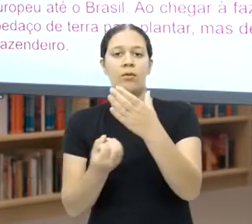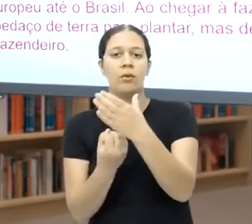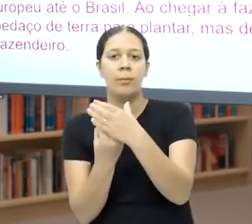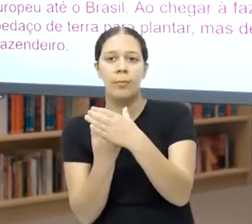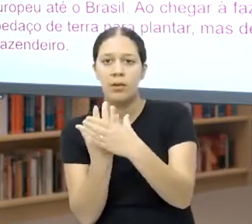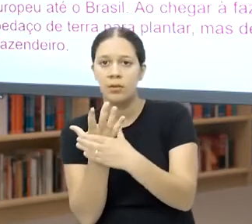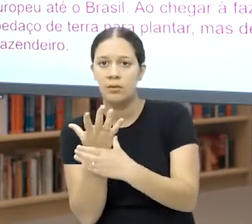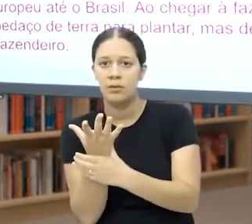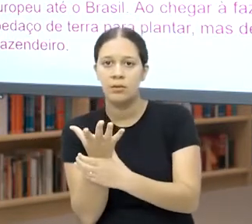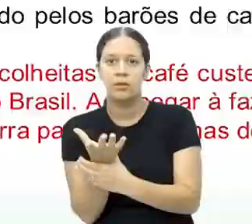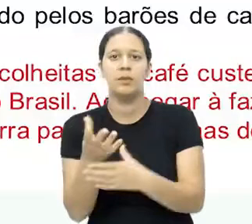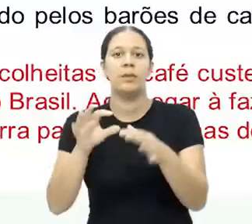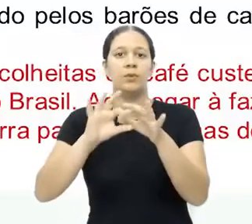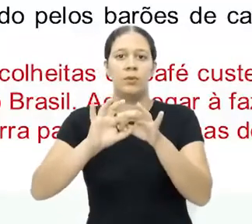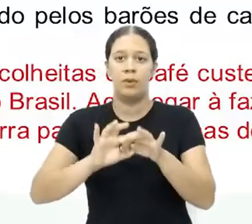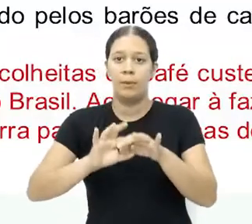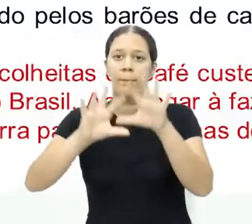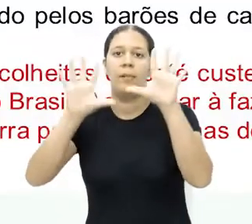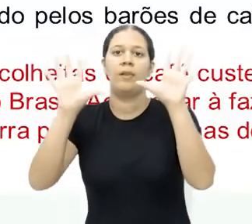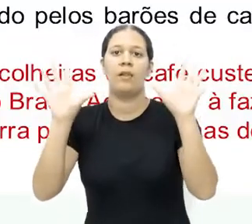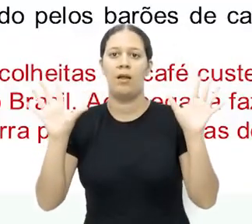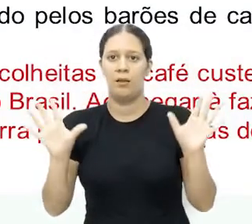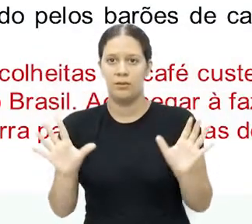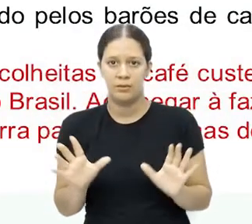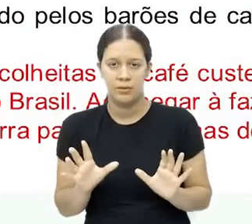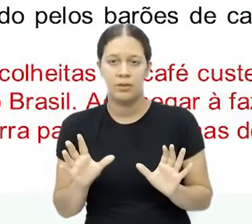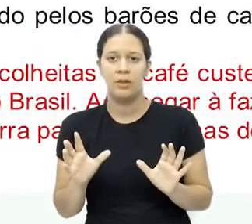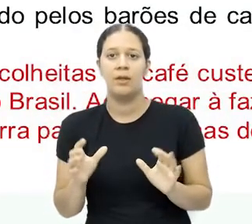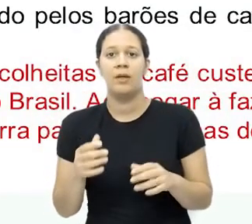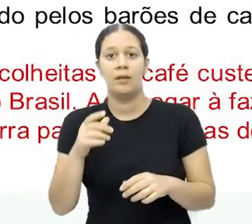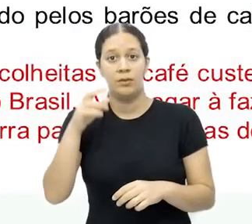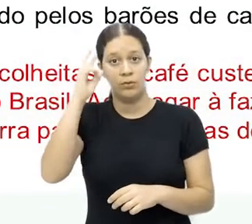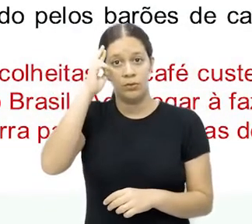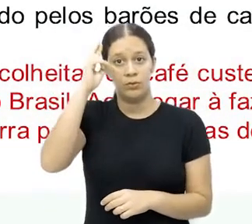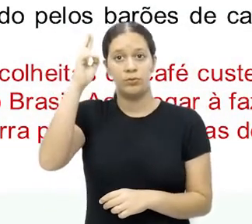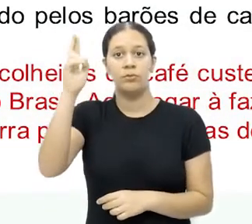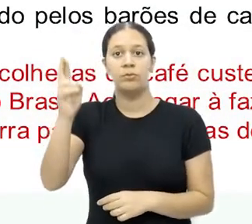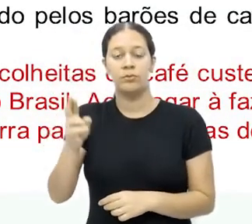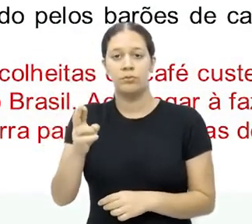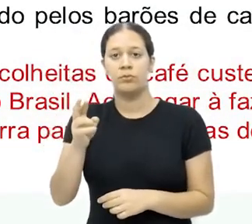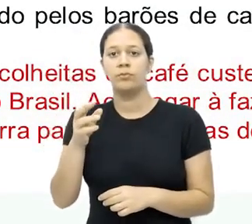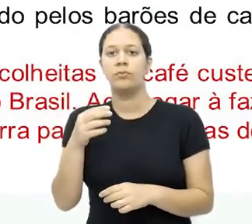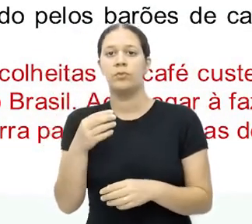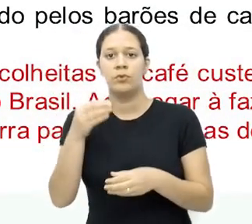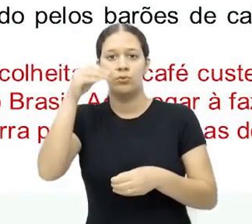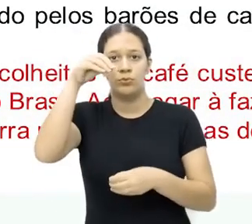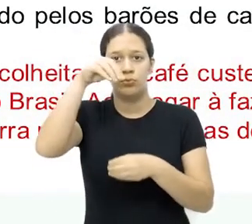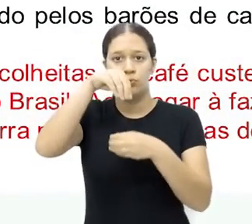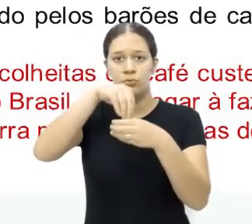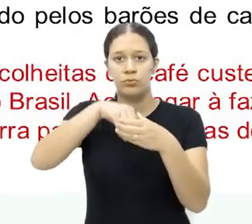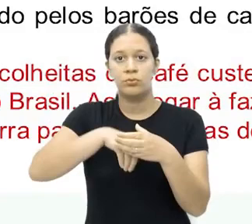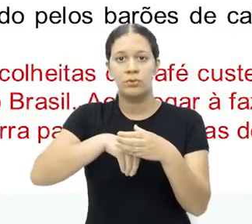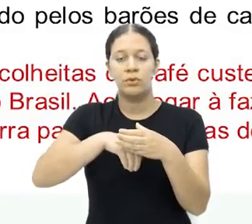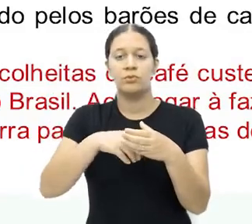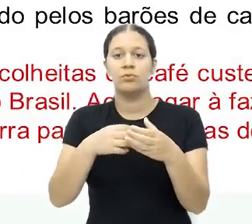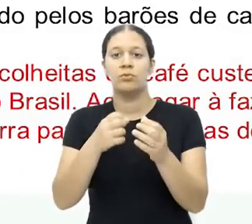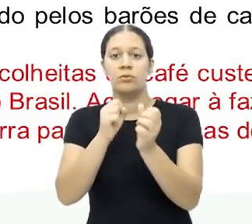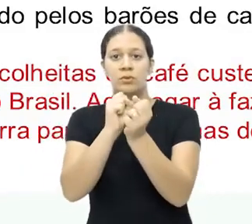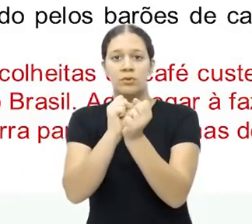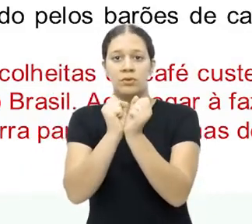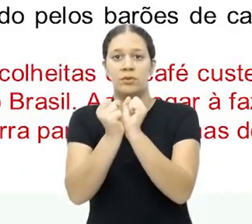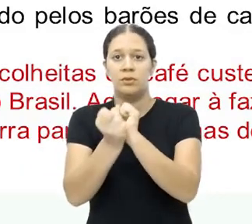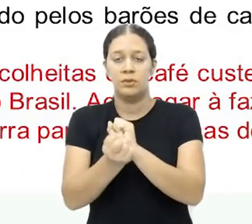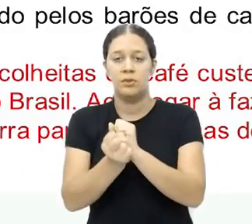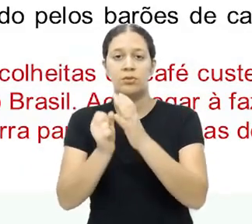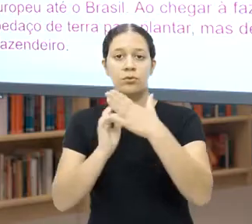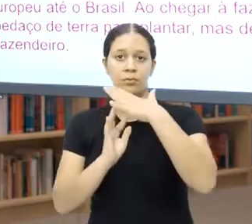para a sua liberdade. Ou seja, os barões de café introduziram a mão de obra escrava, tá certo? E